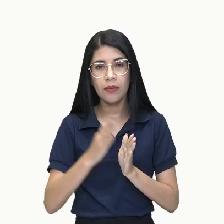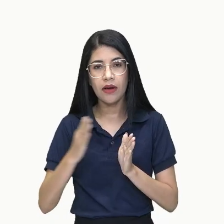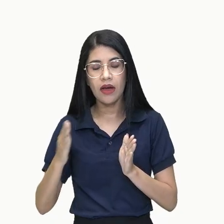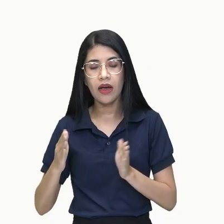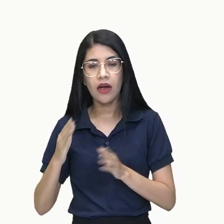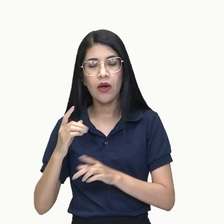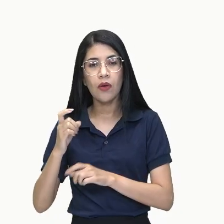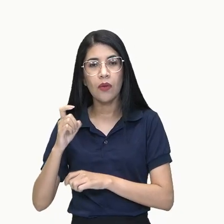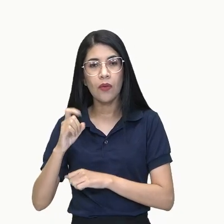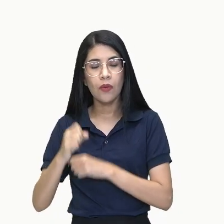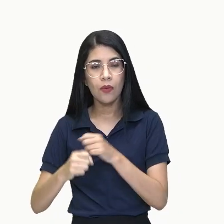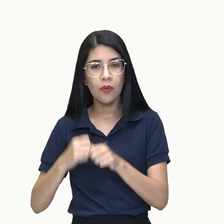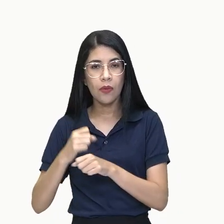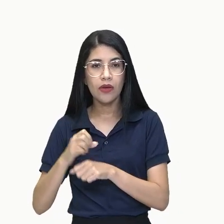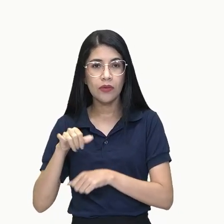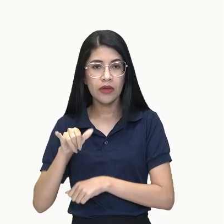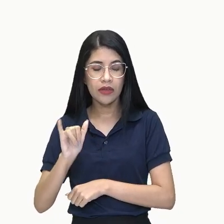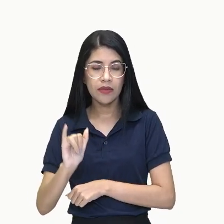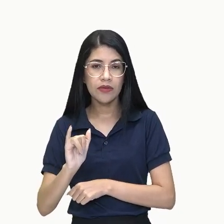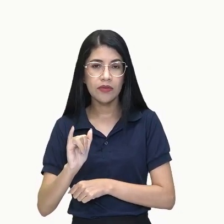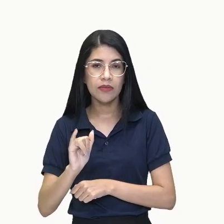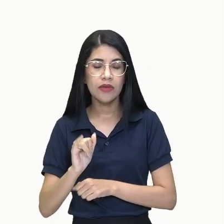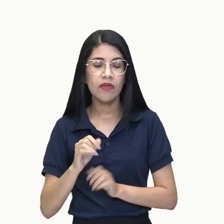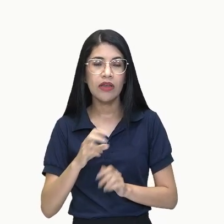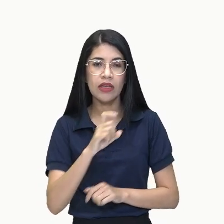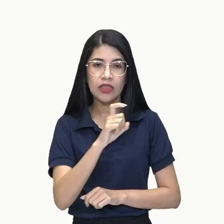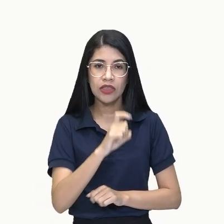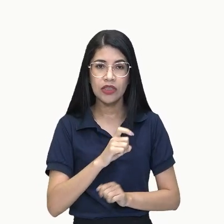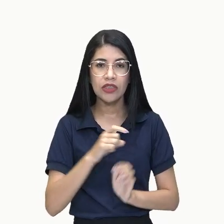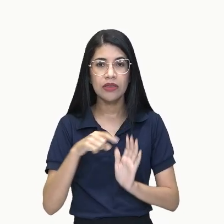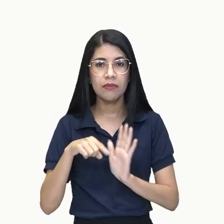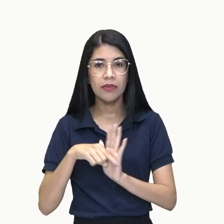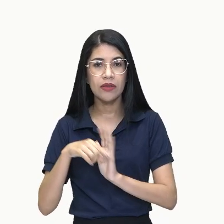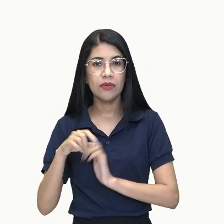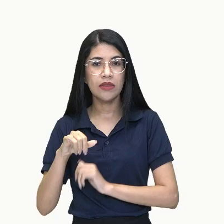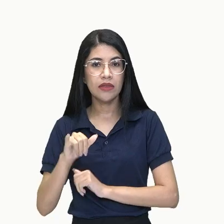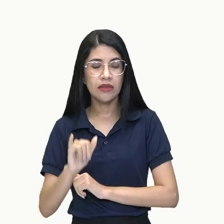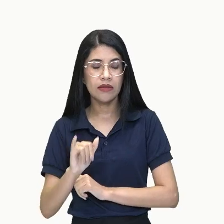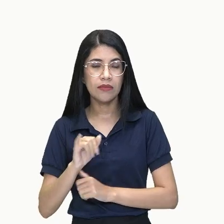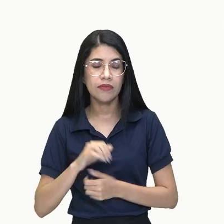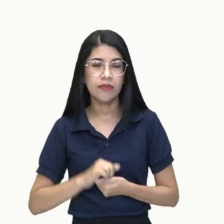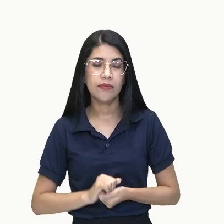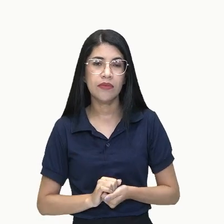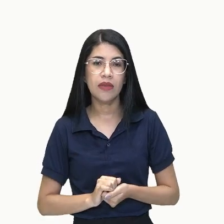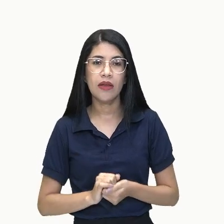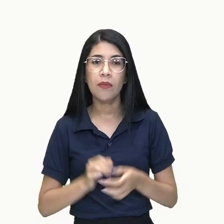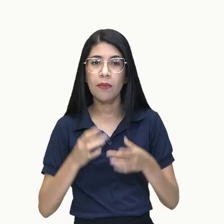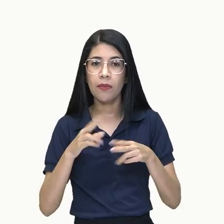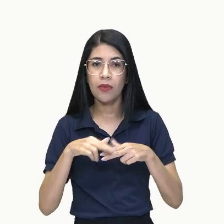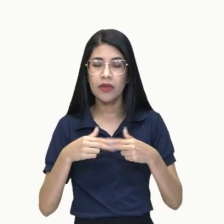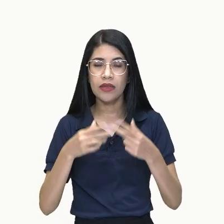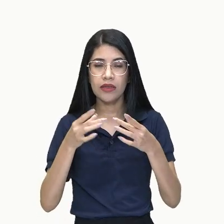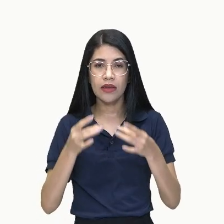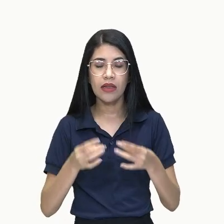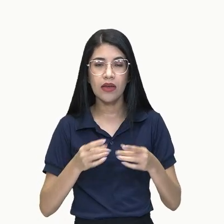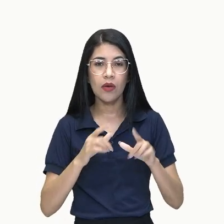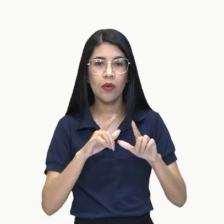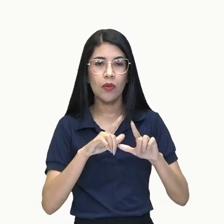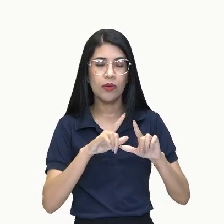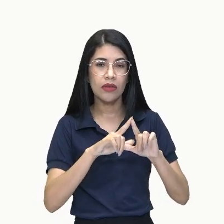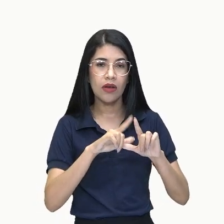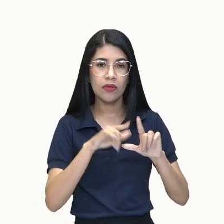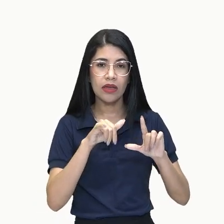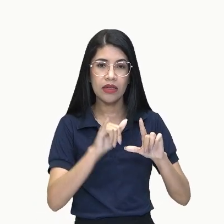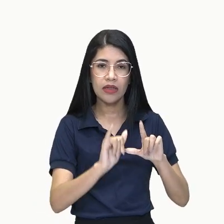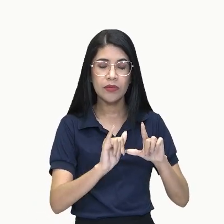menos o outro. Como assim, professora? Por isso que está aqui, ó, descrito que o ΔY é a variação